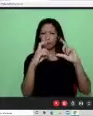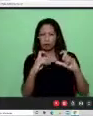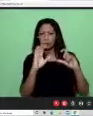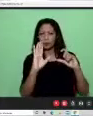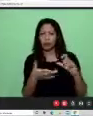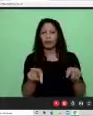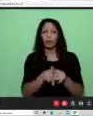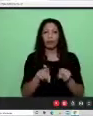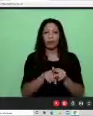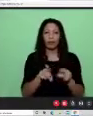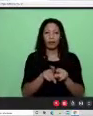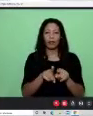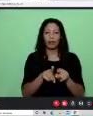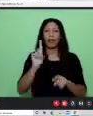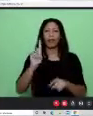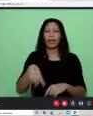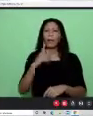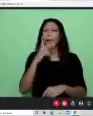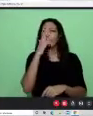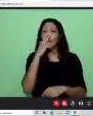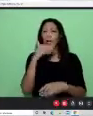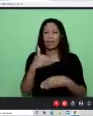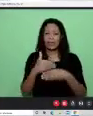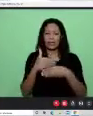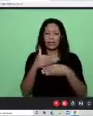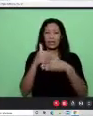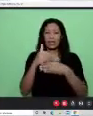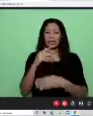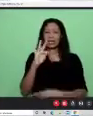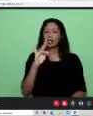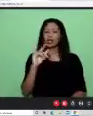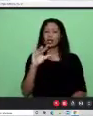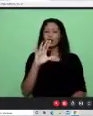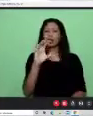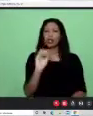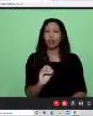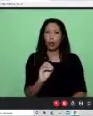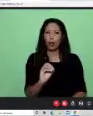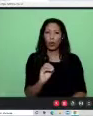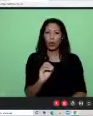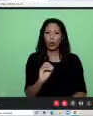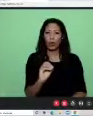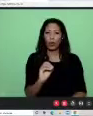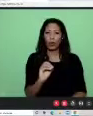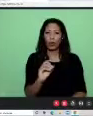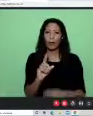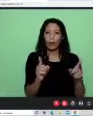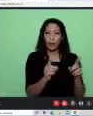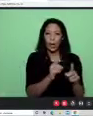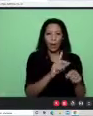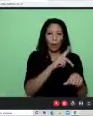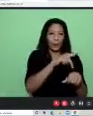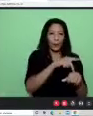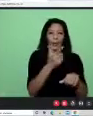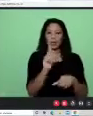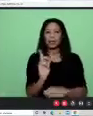aquela lajota pequenininha, né, um tipo de tijolinho pequeno de cimento, que aí esse vai passar a ser utilizado, vereadora, porque a coisa ficou tão cara de um jeito